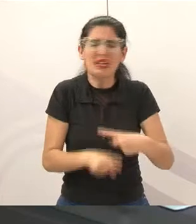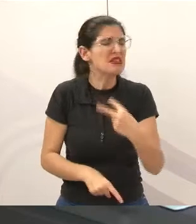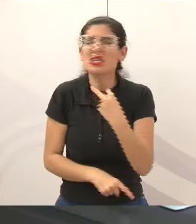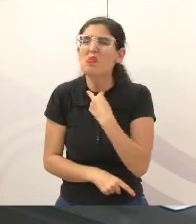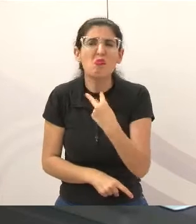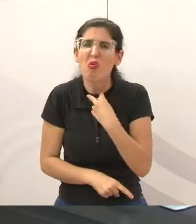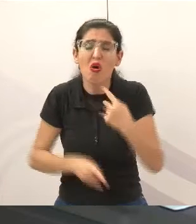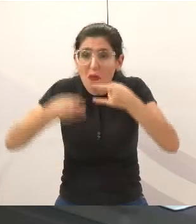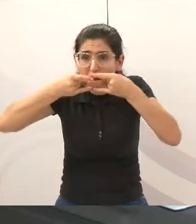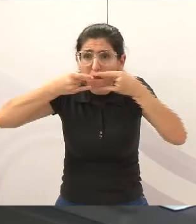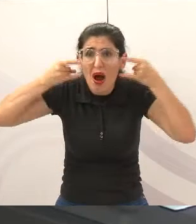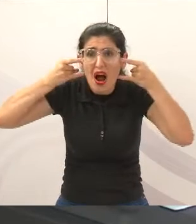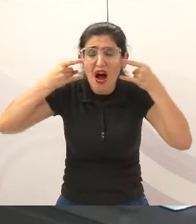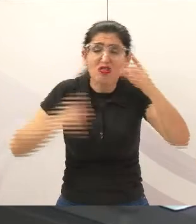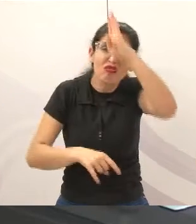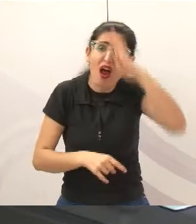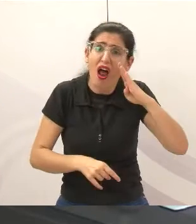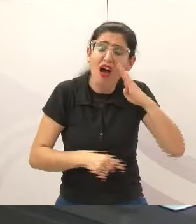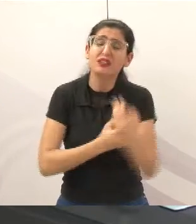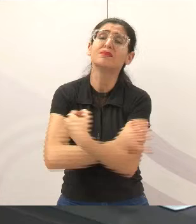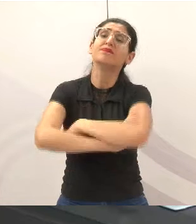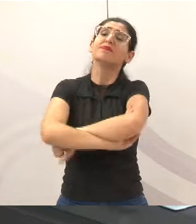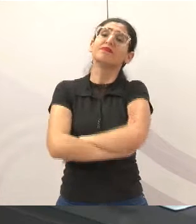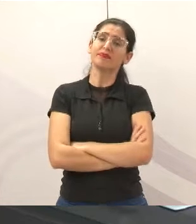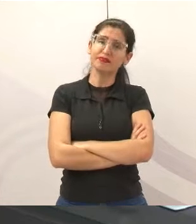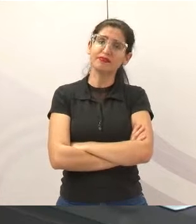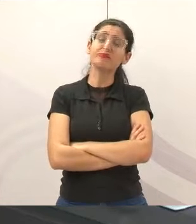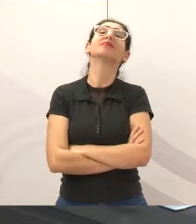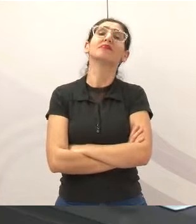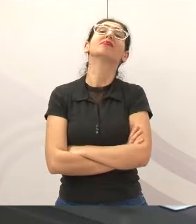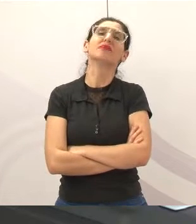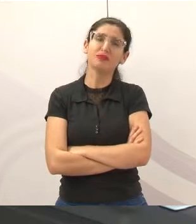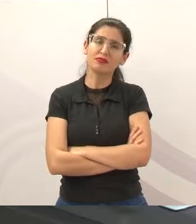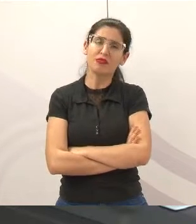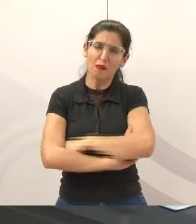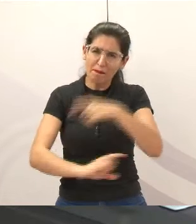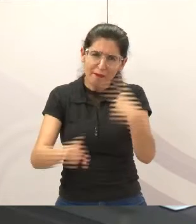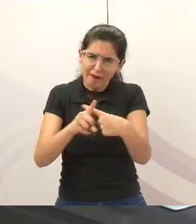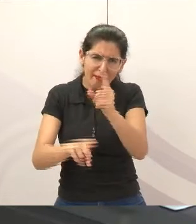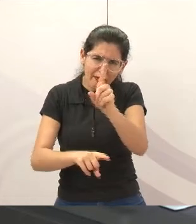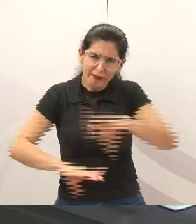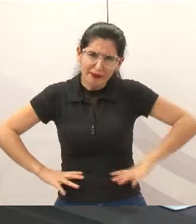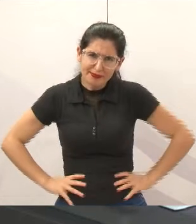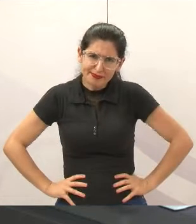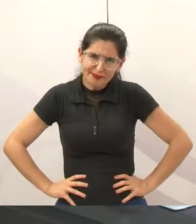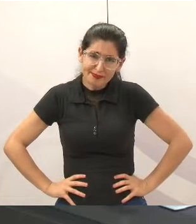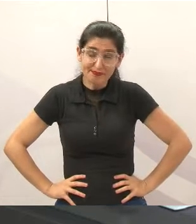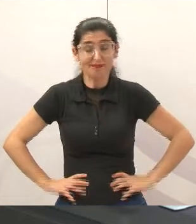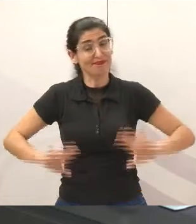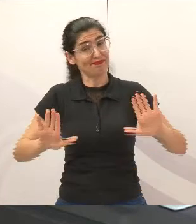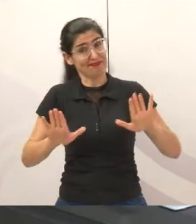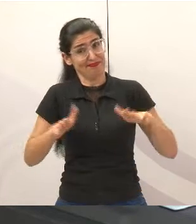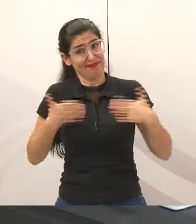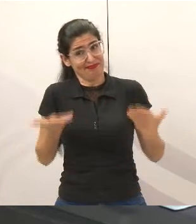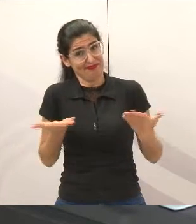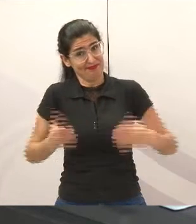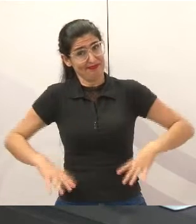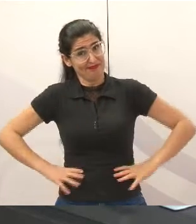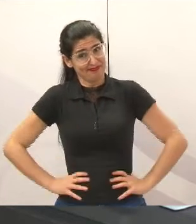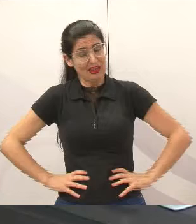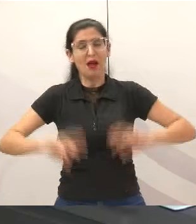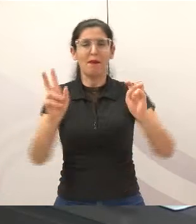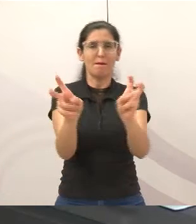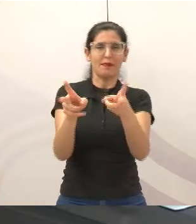colocar máscaras gratuitamente para o munícipe. Então, perceba o seguinte, que nesse